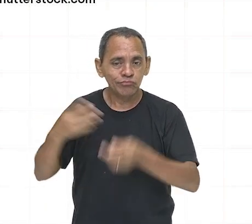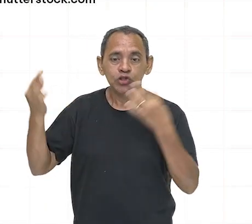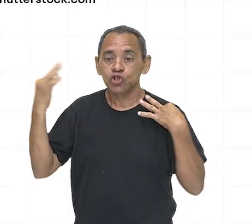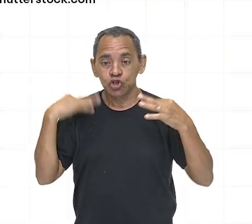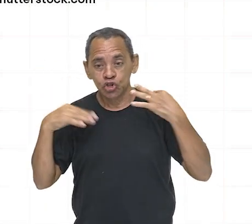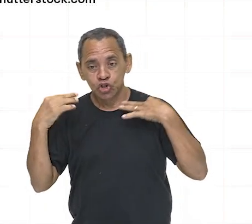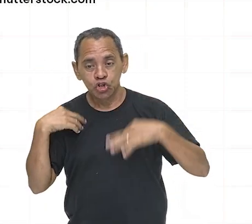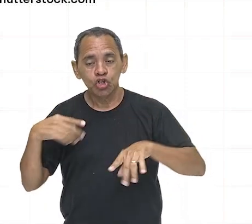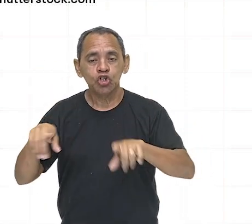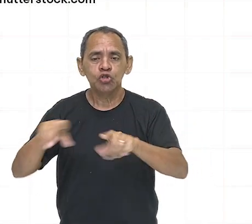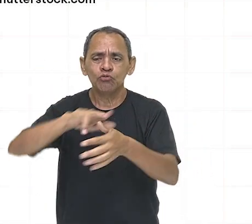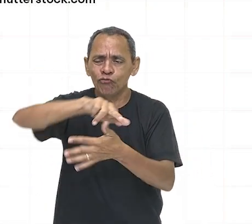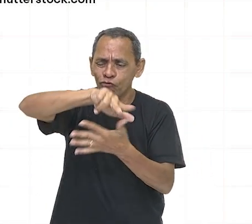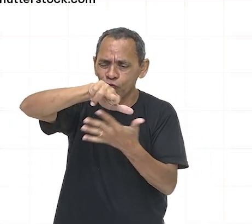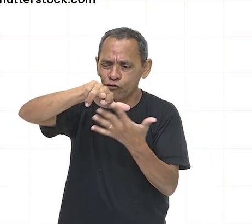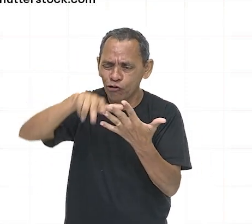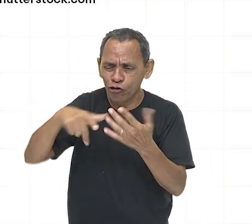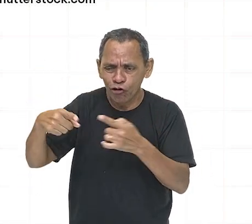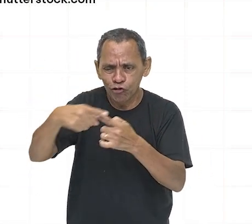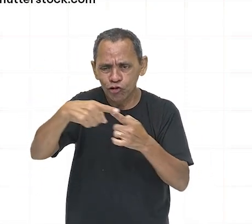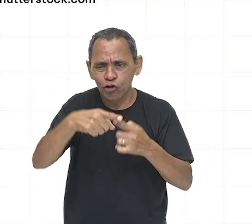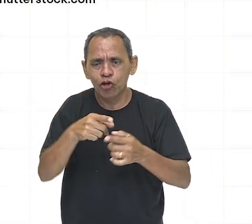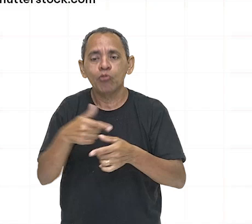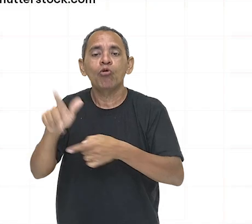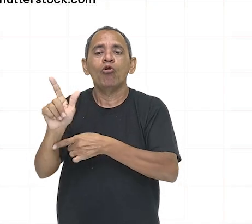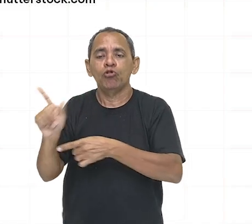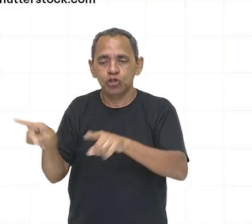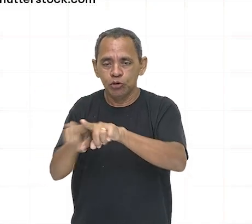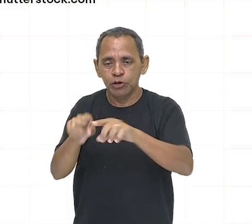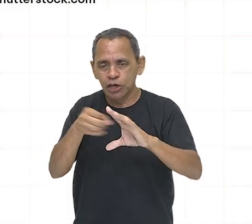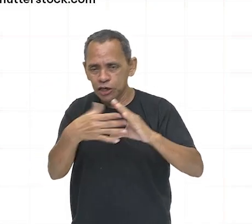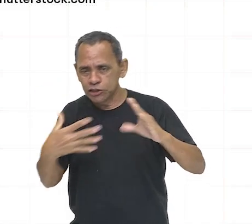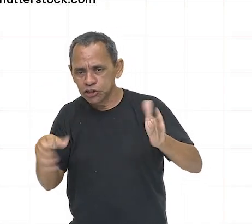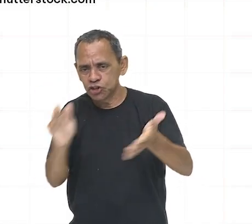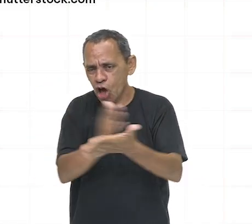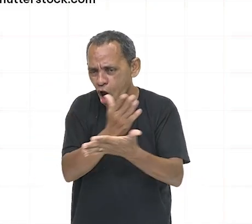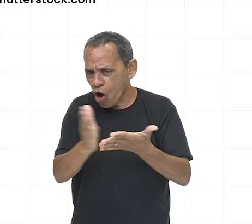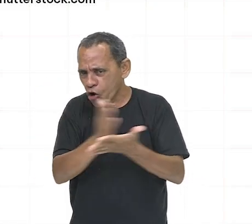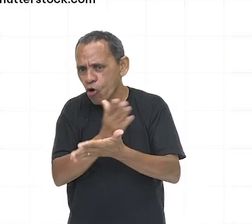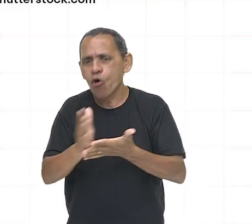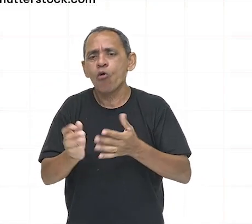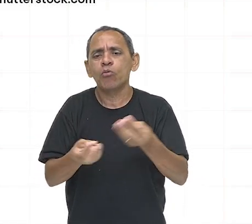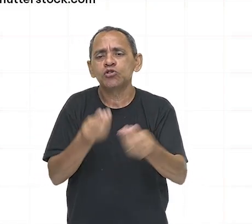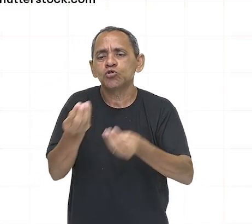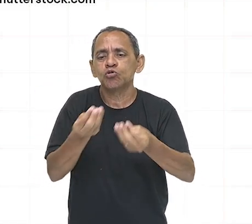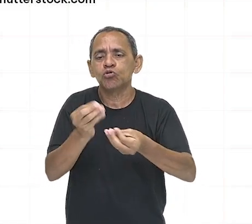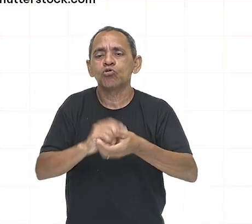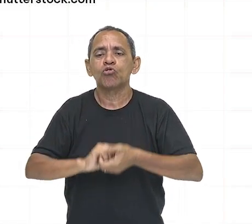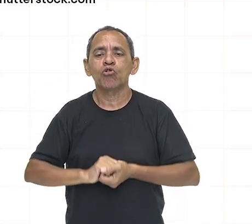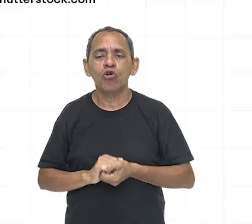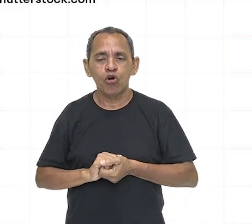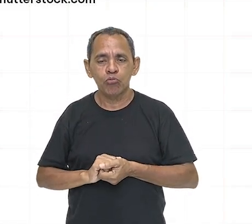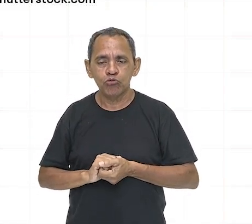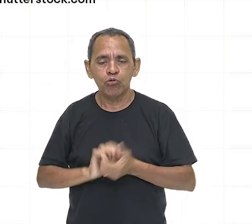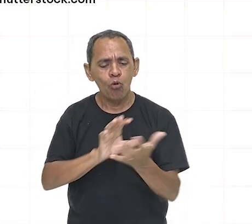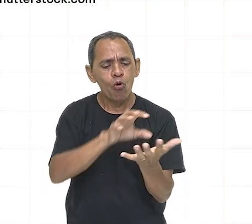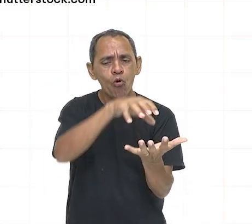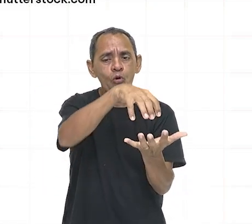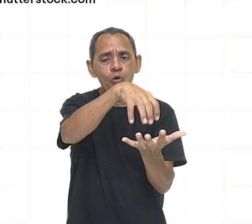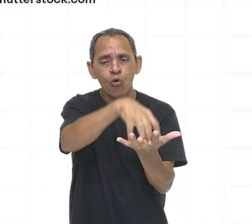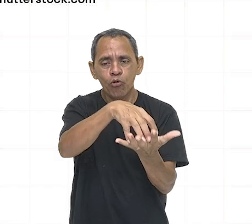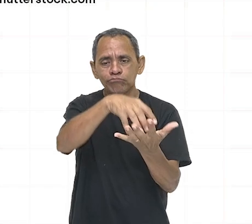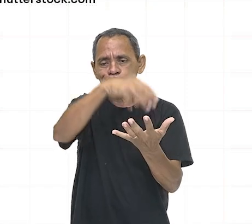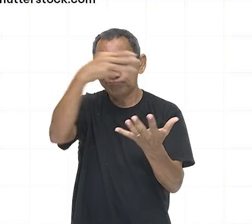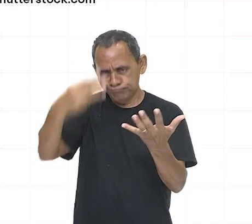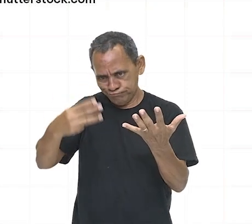entretenimento são algumas das características do que é aí movimentado pelo setor terciário no nosso